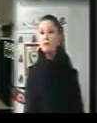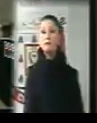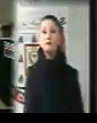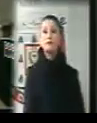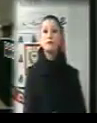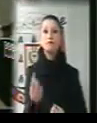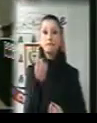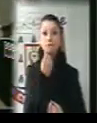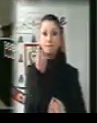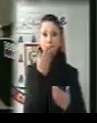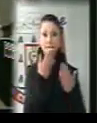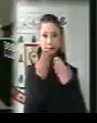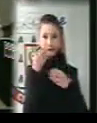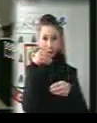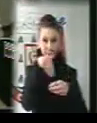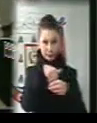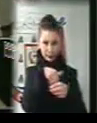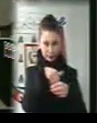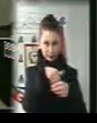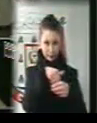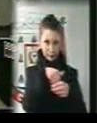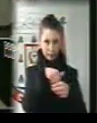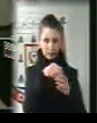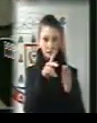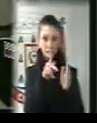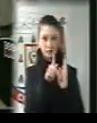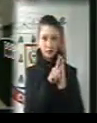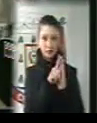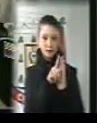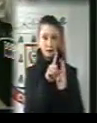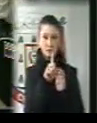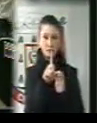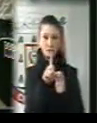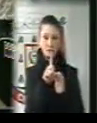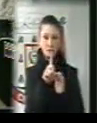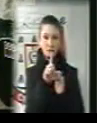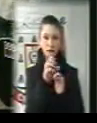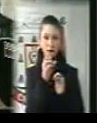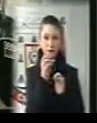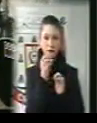Em única votação e discussão, o PE